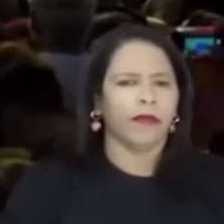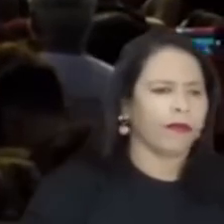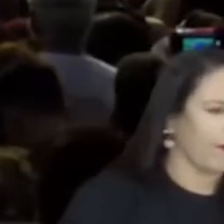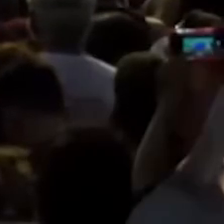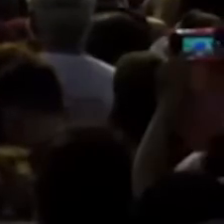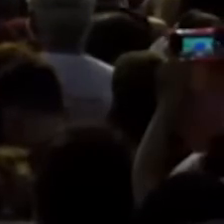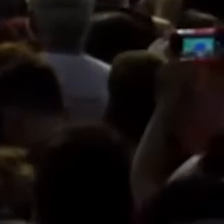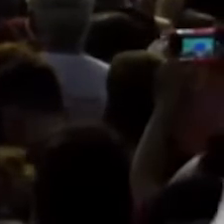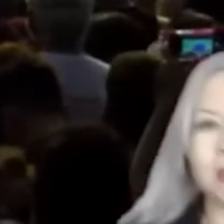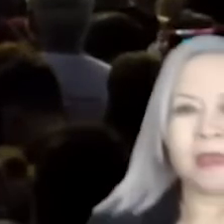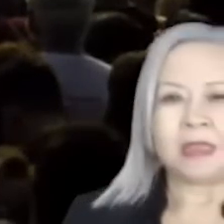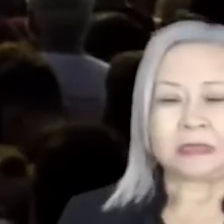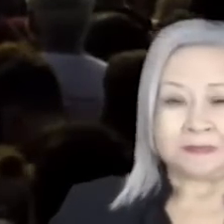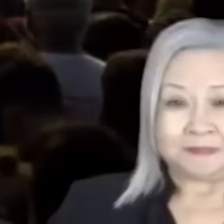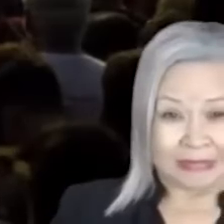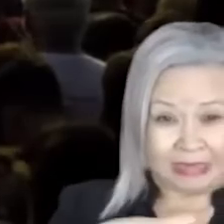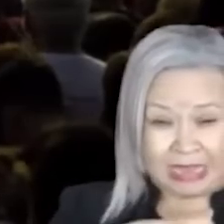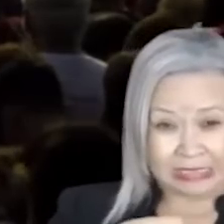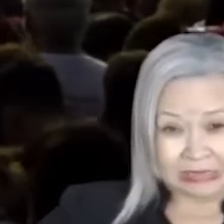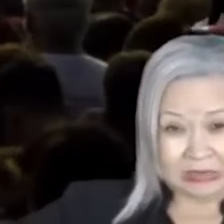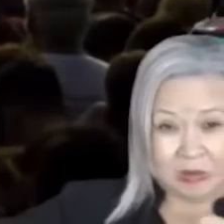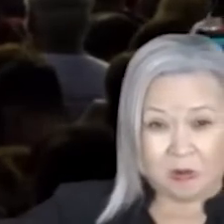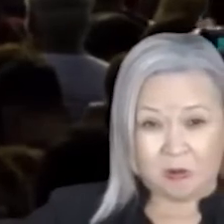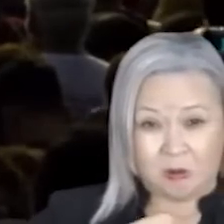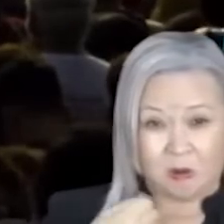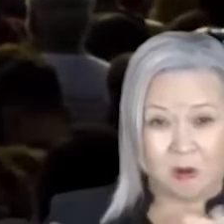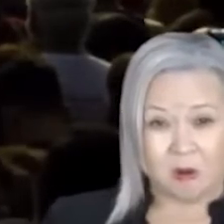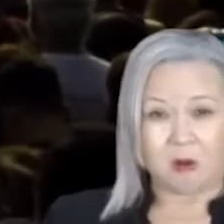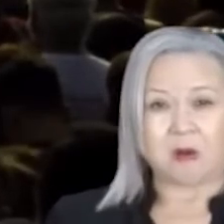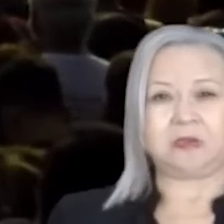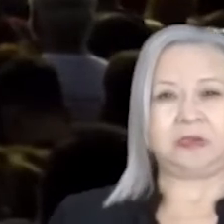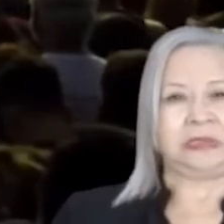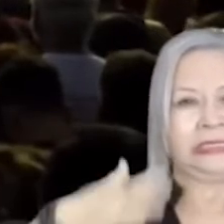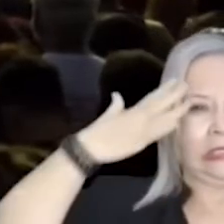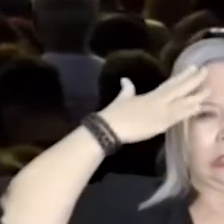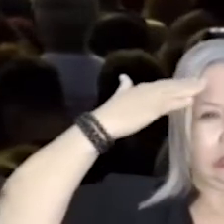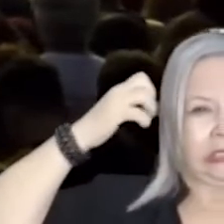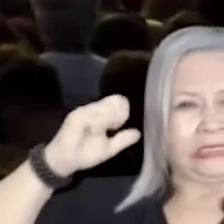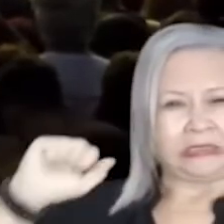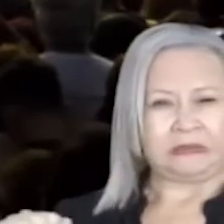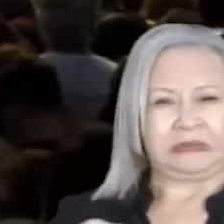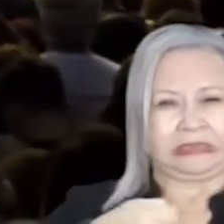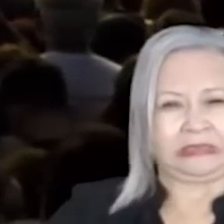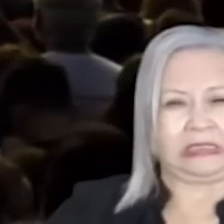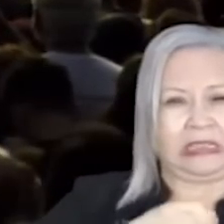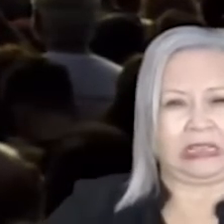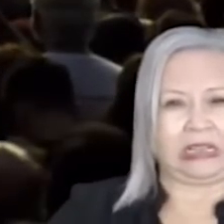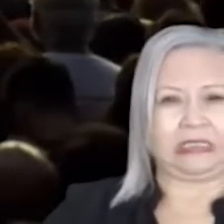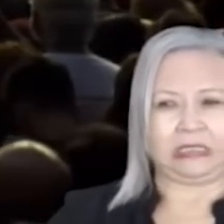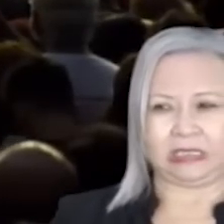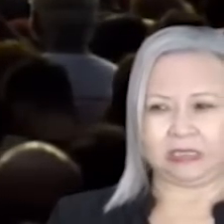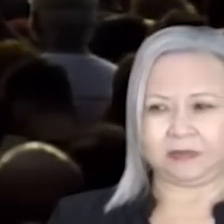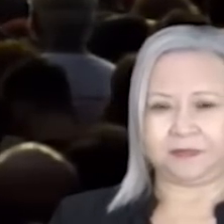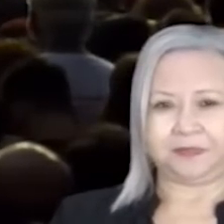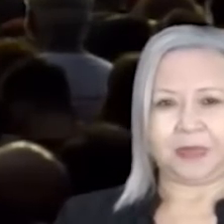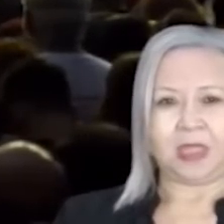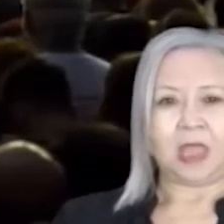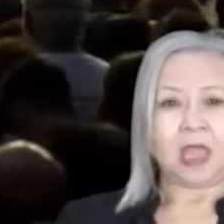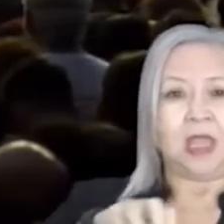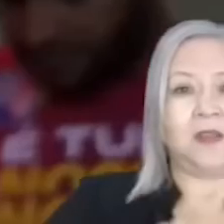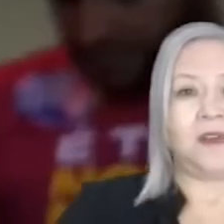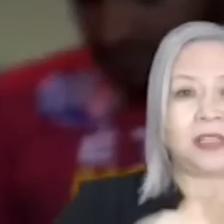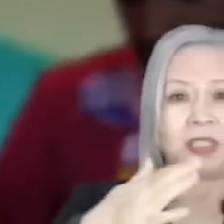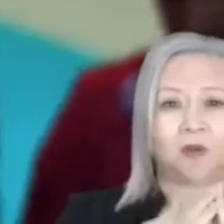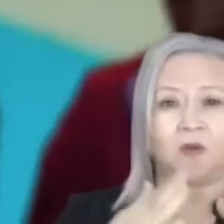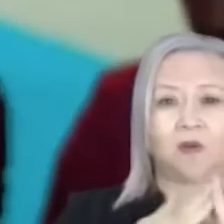loucura, tomada pelo fanatismo ou pelo sectarismo, invadiu a casa do dono da casa que